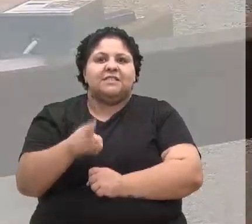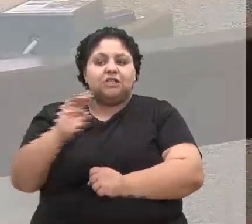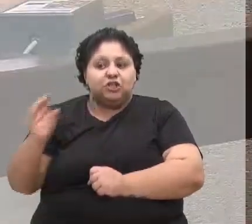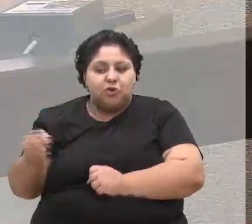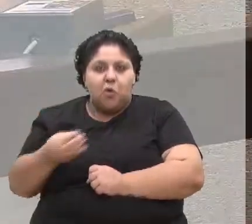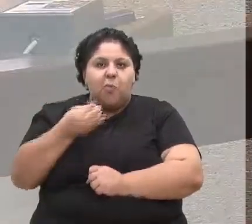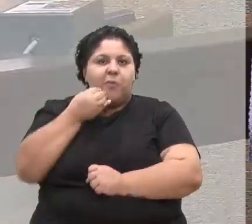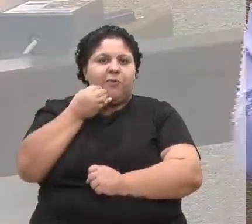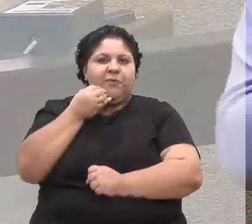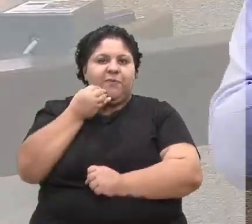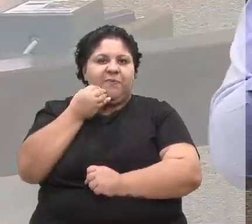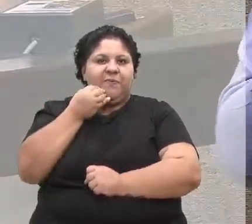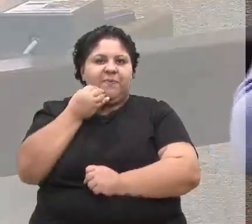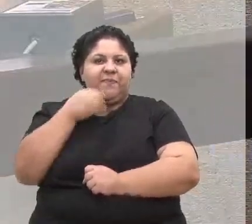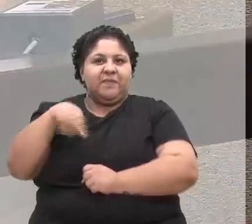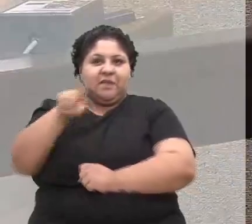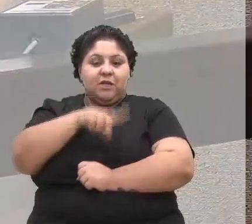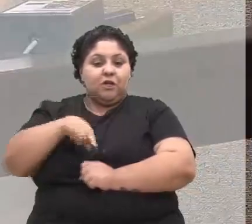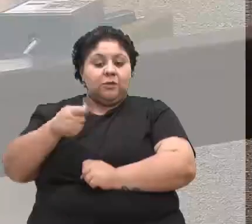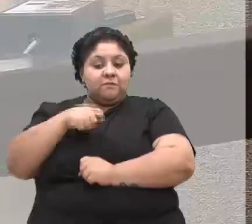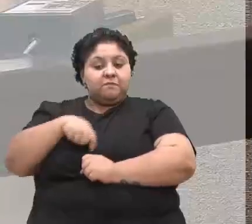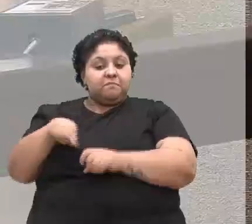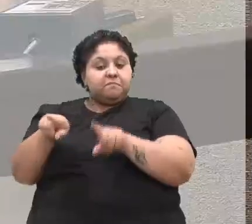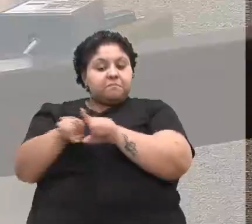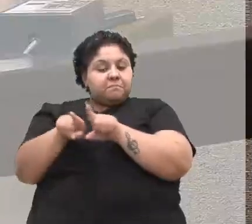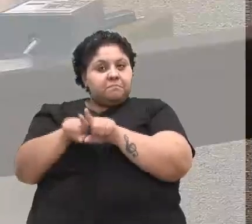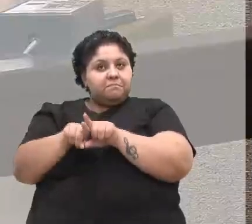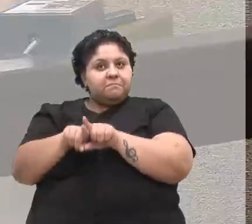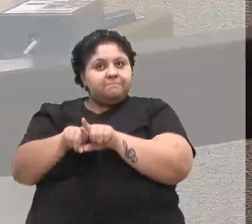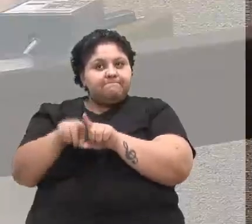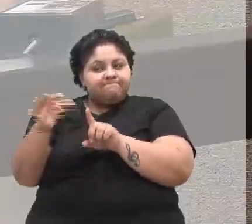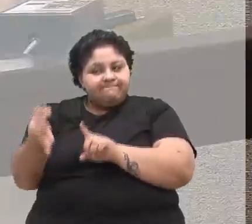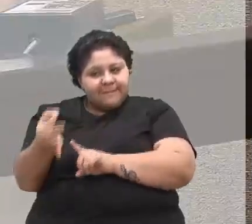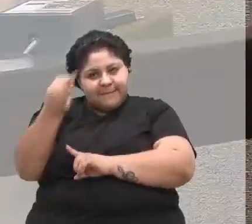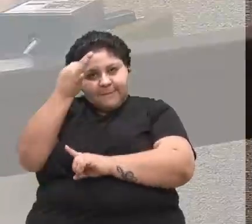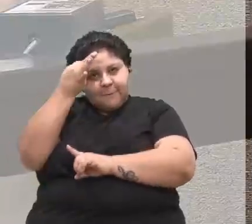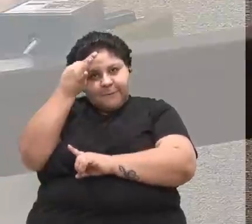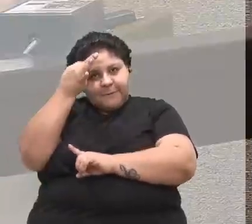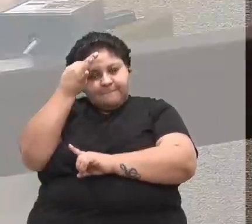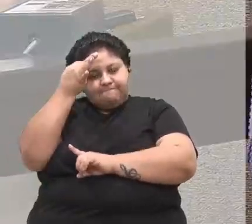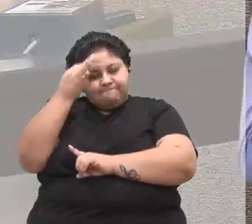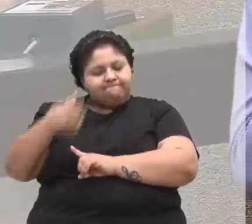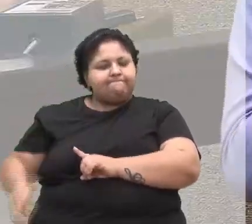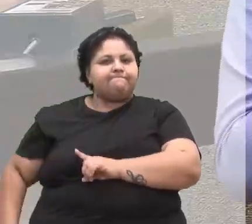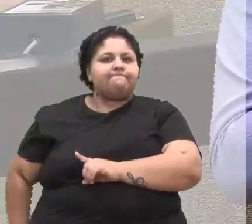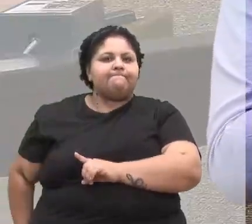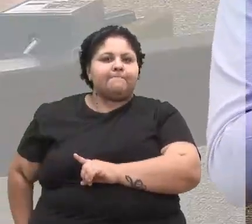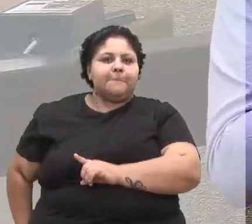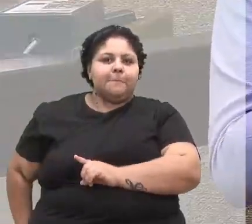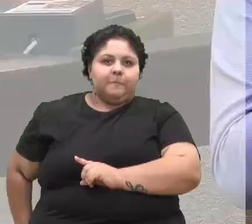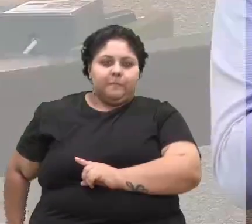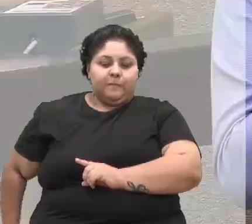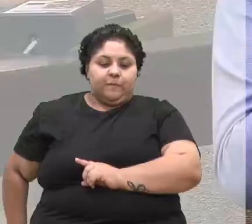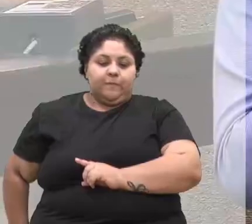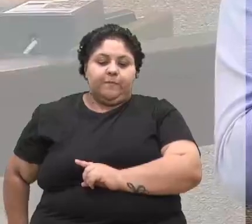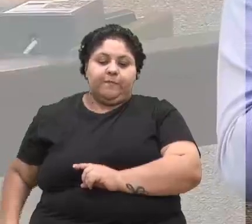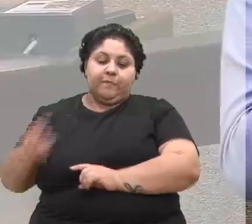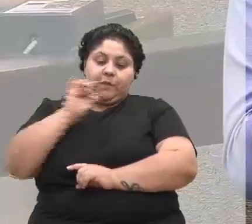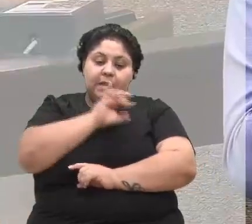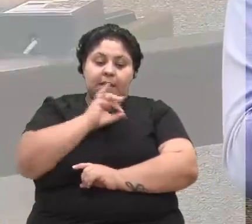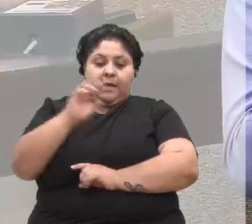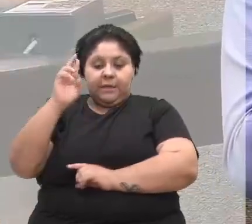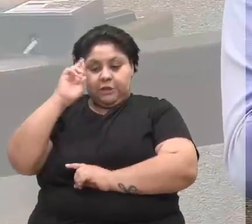oportunidades. Então nós precisamos também ter a compreensão de que cada chefe do